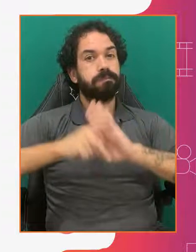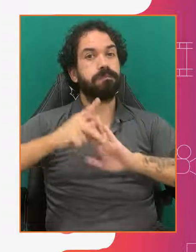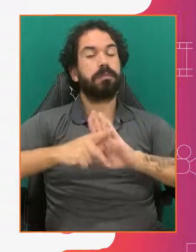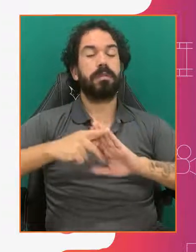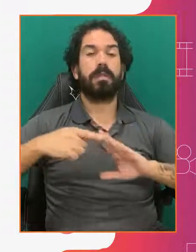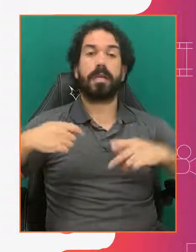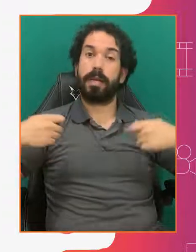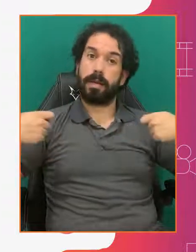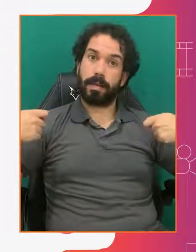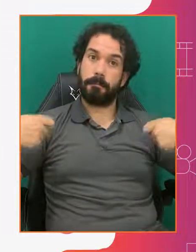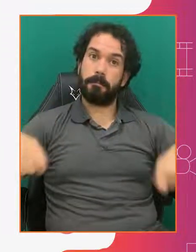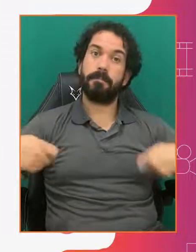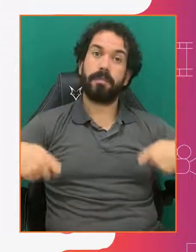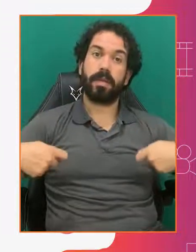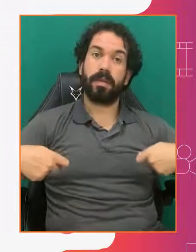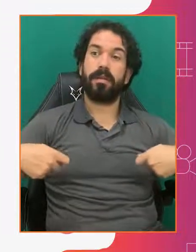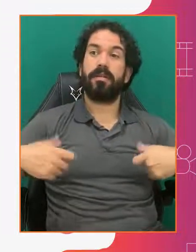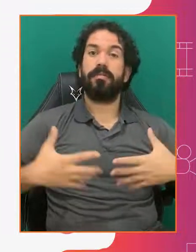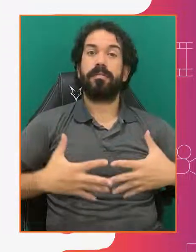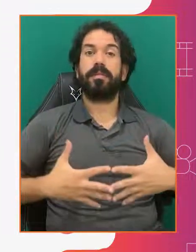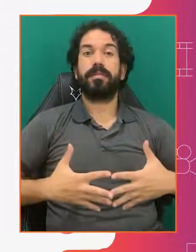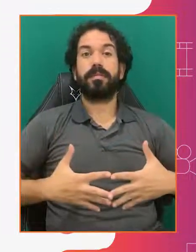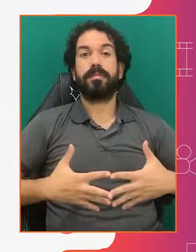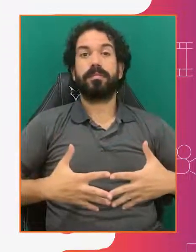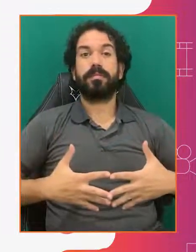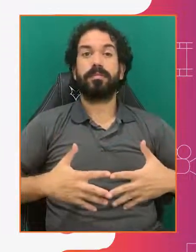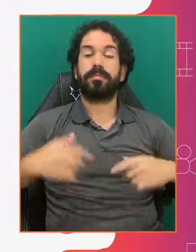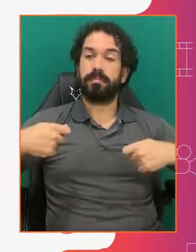planejamento e você precisa